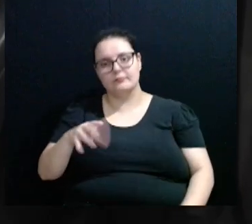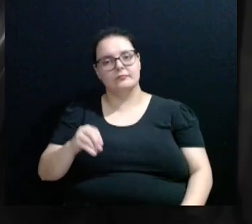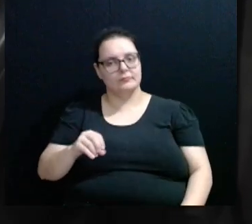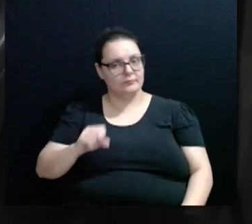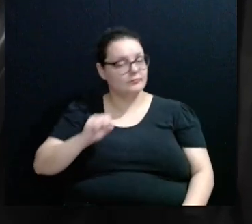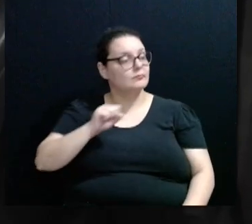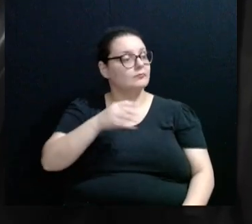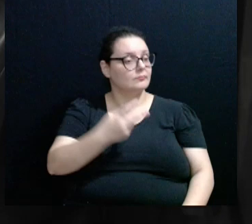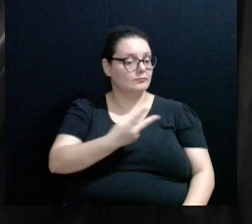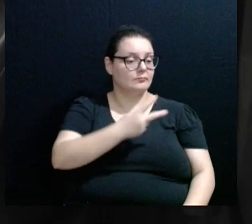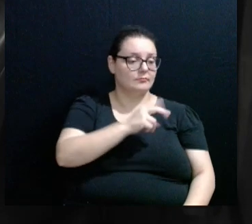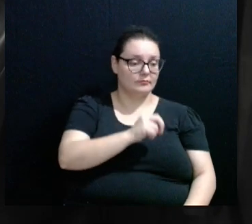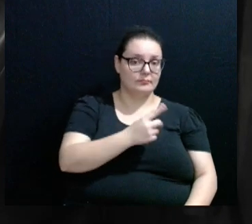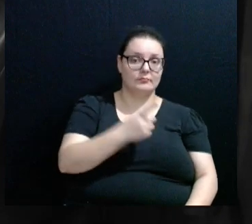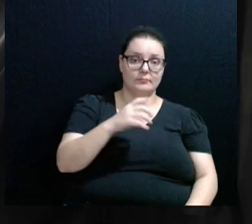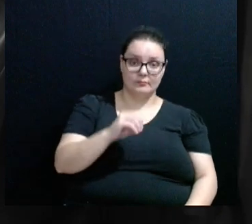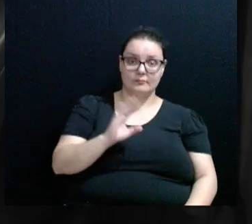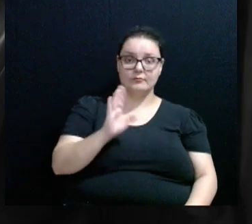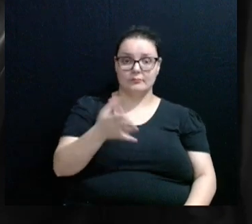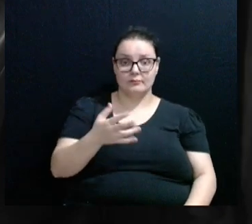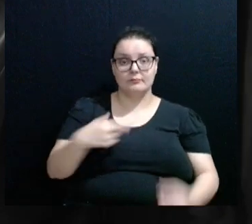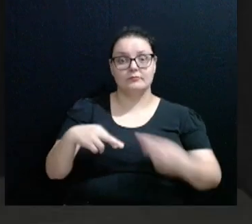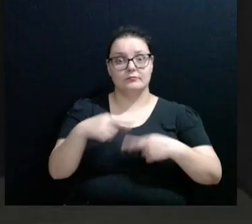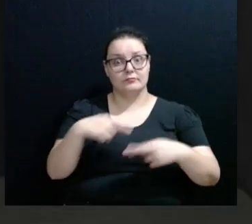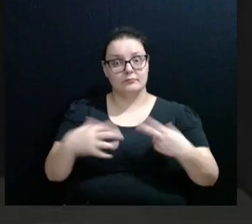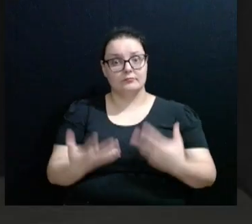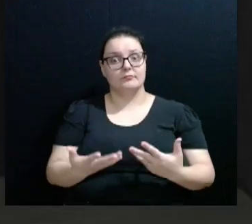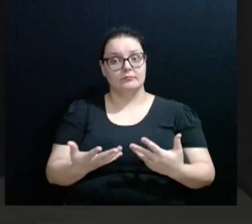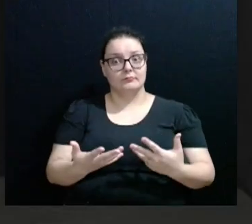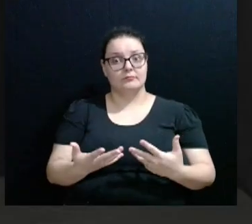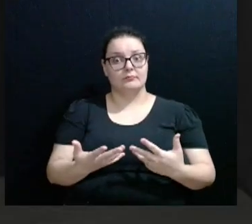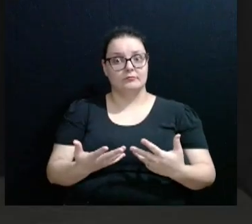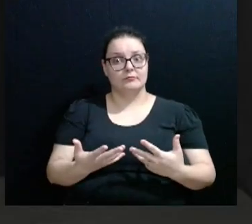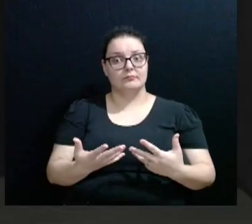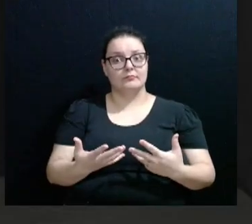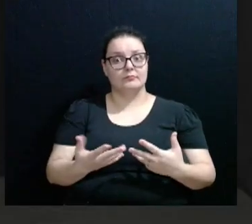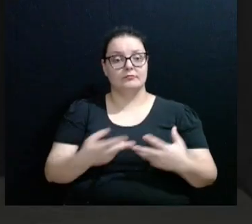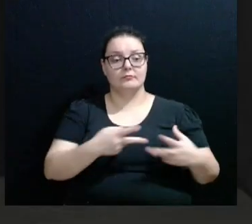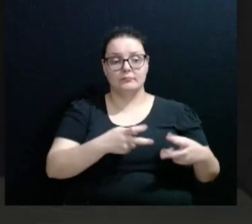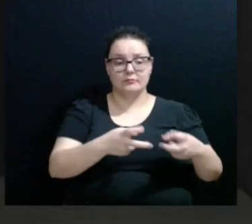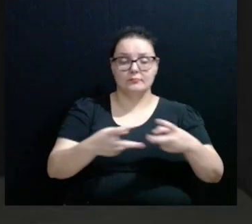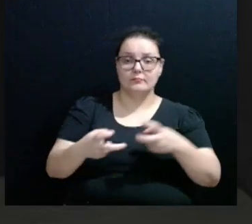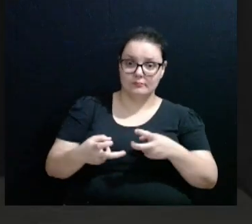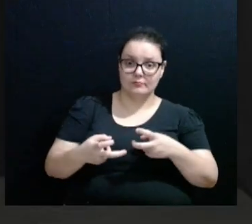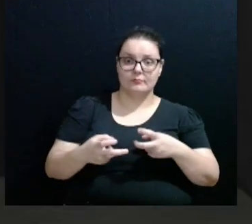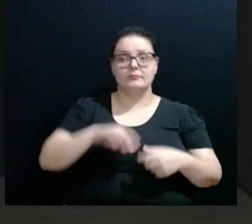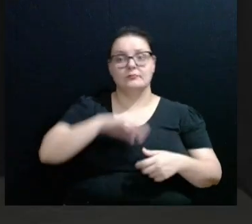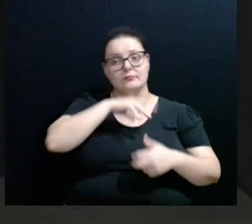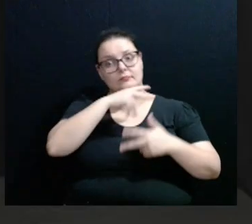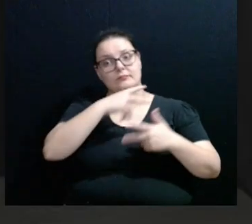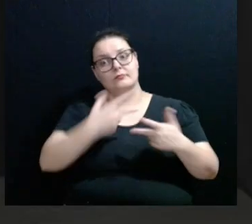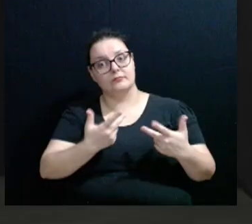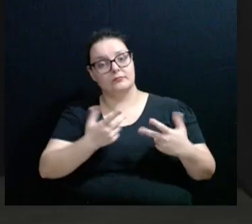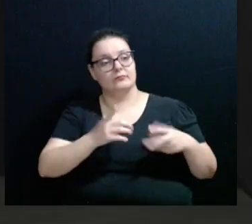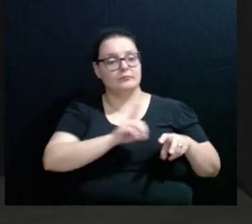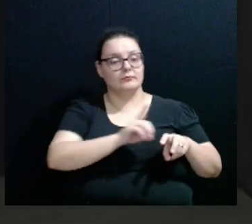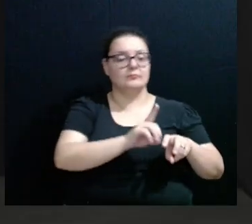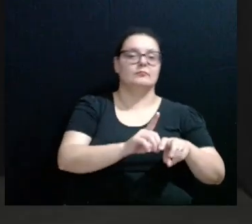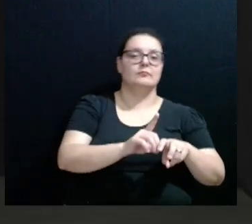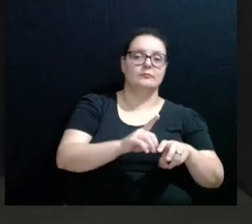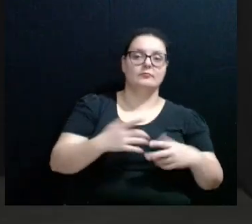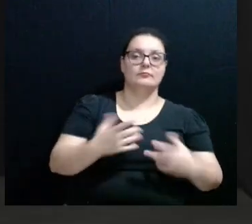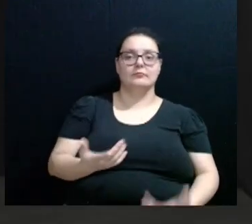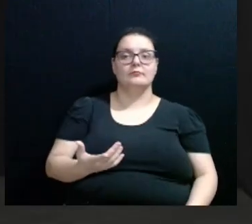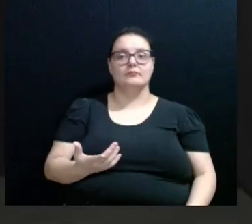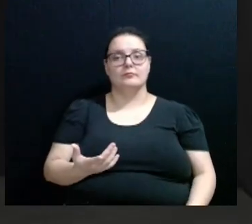Olha, 2010 já era essa questão de ter esse olhar de que o animal é um companheiro e que